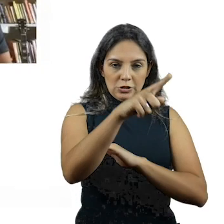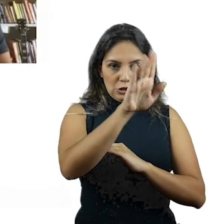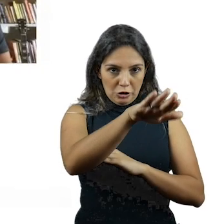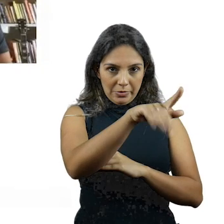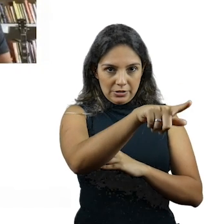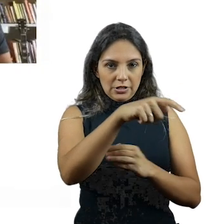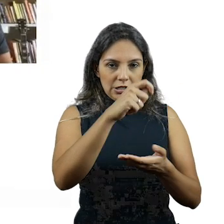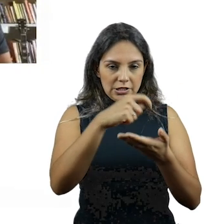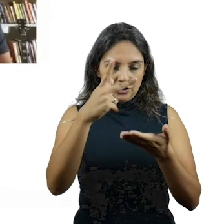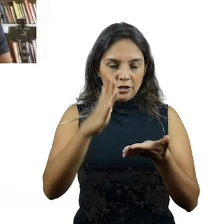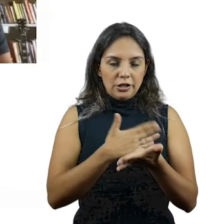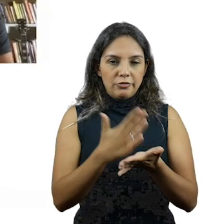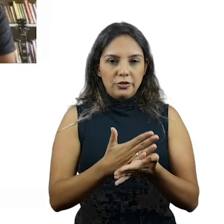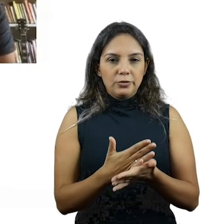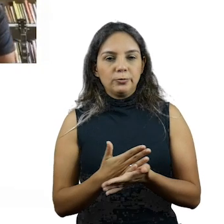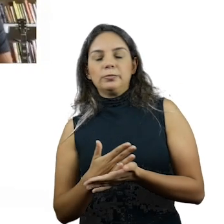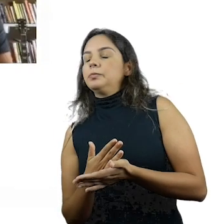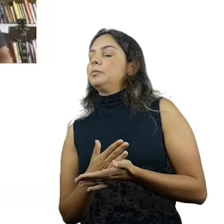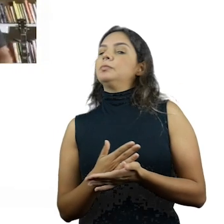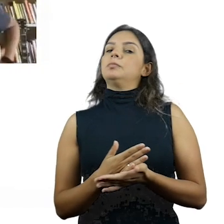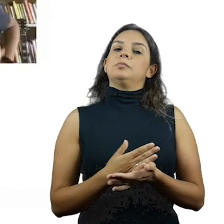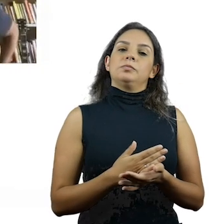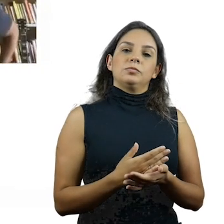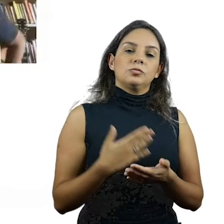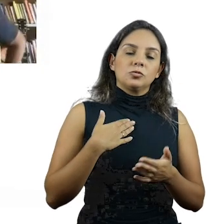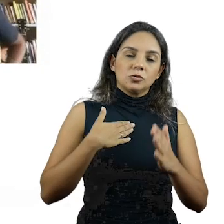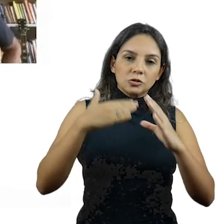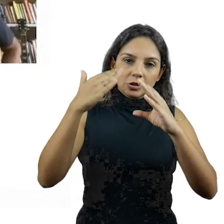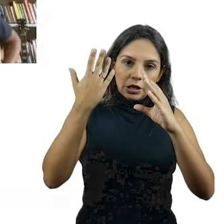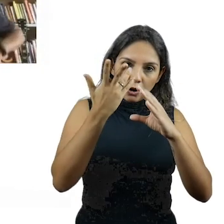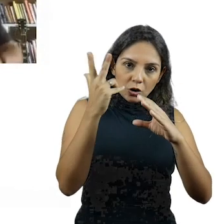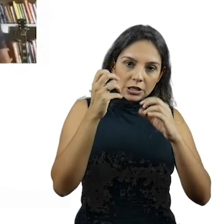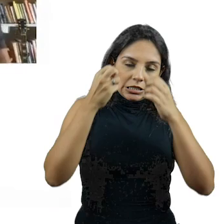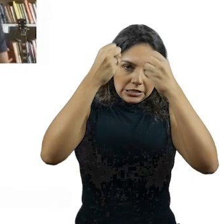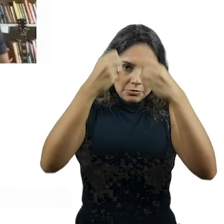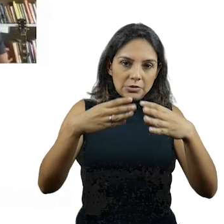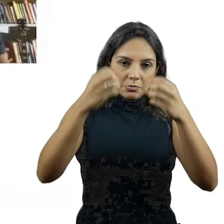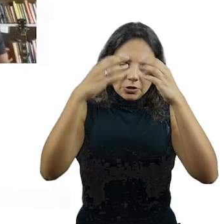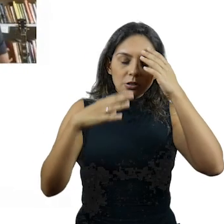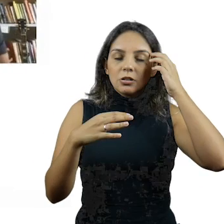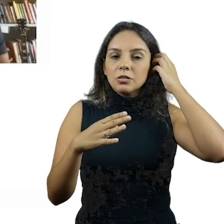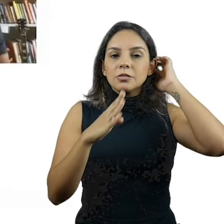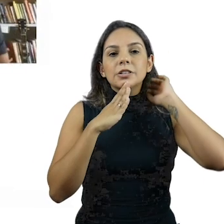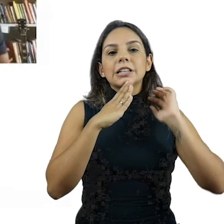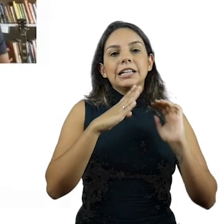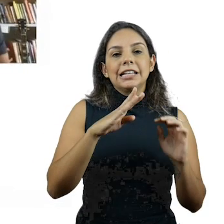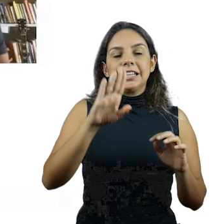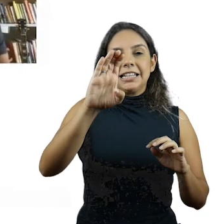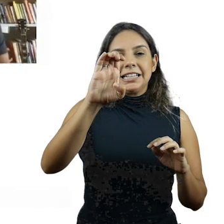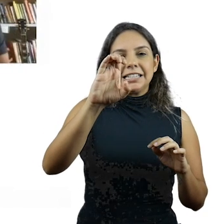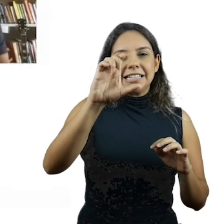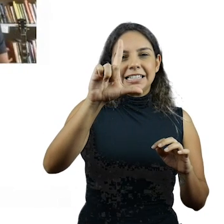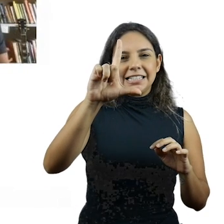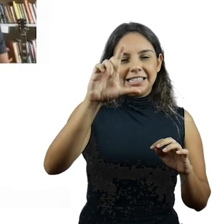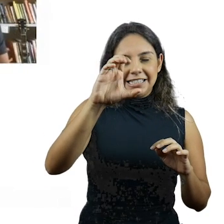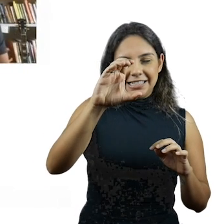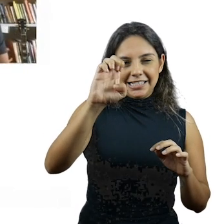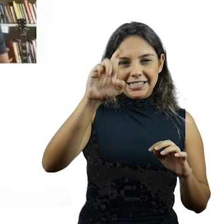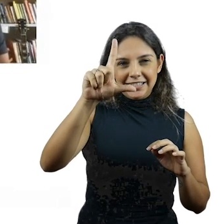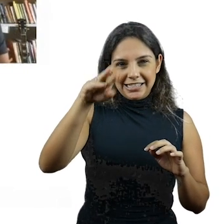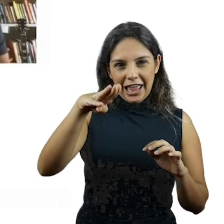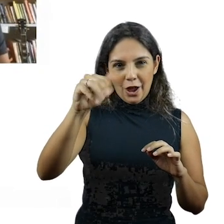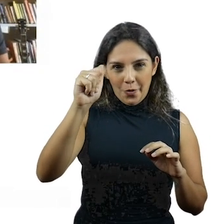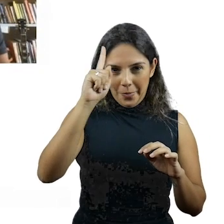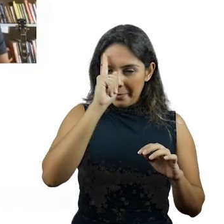queria passar algumas mensagens. Se você conhece a Selma Maria Rios Feres, te mando um abraço. Diz que você, meu